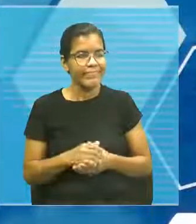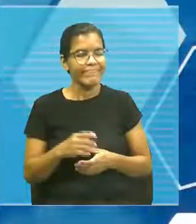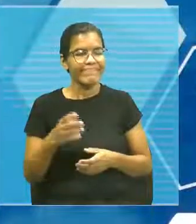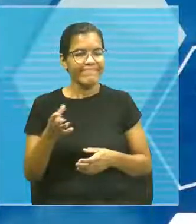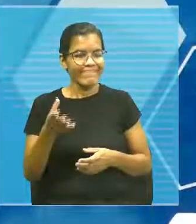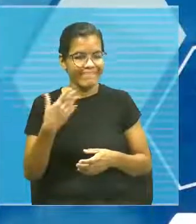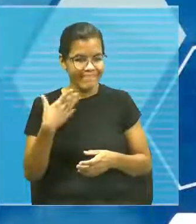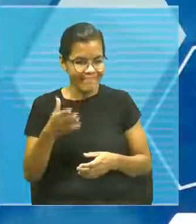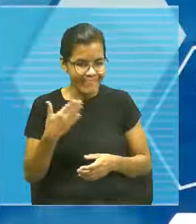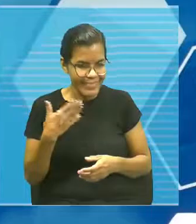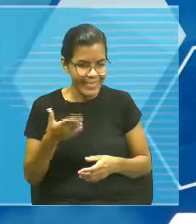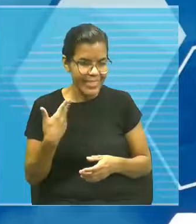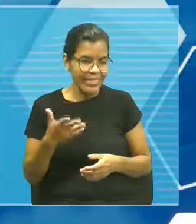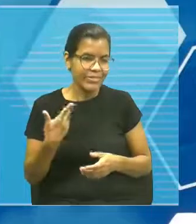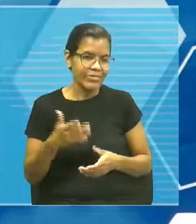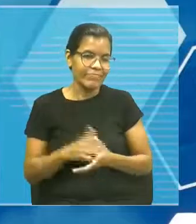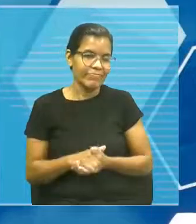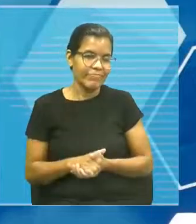Pegando fogo.